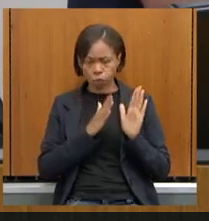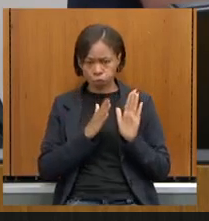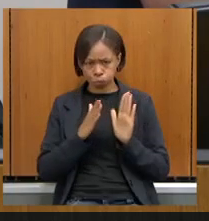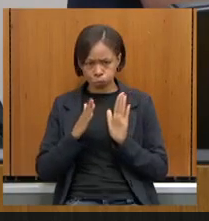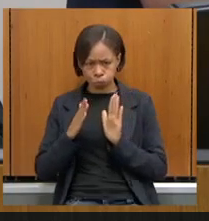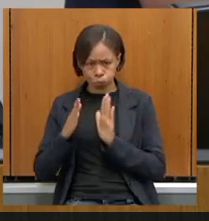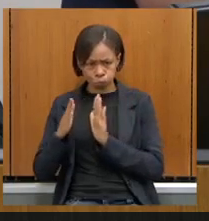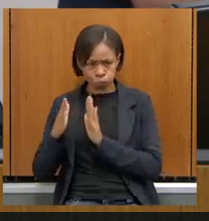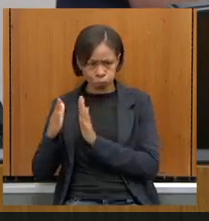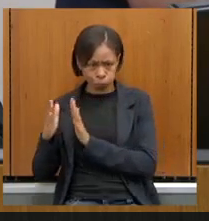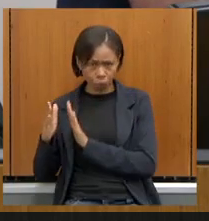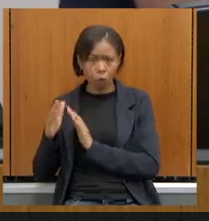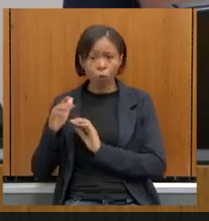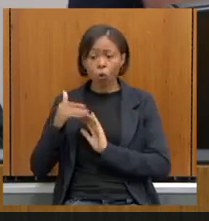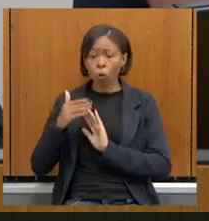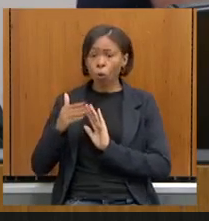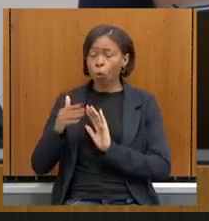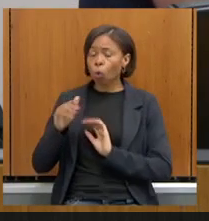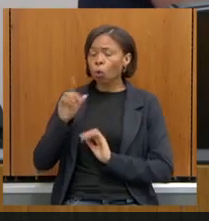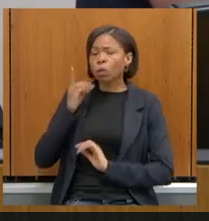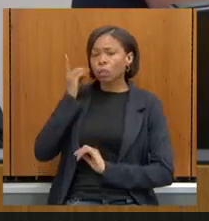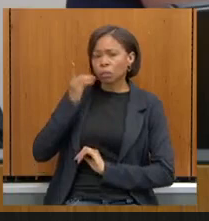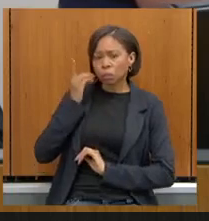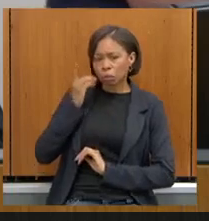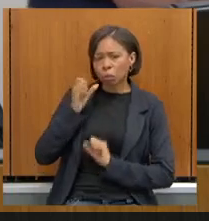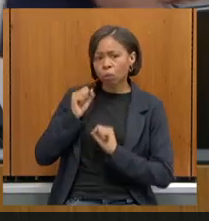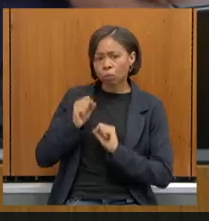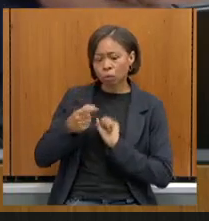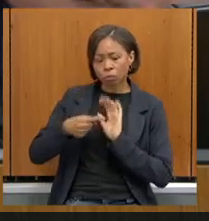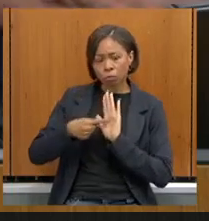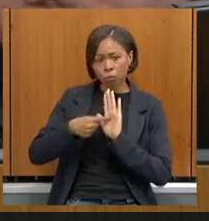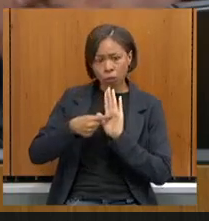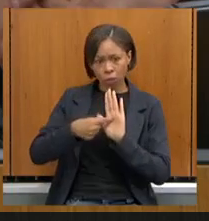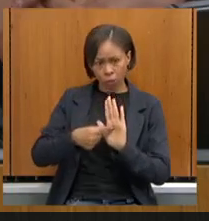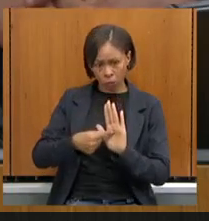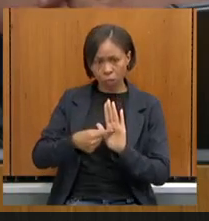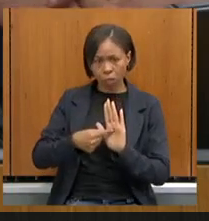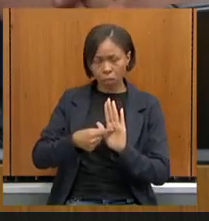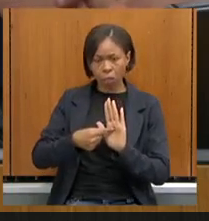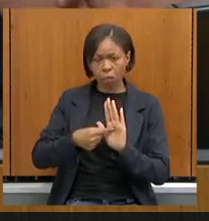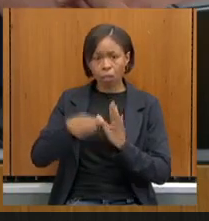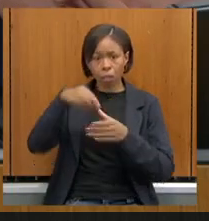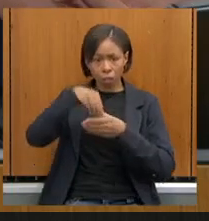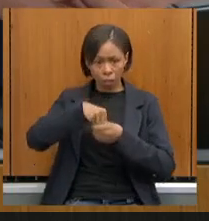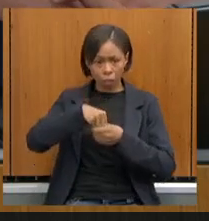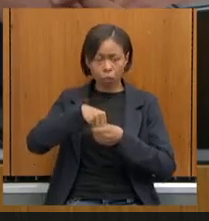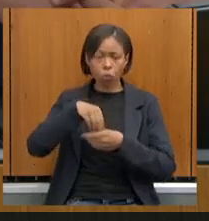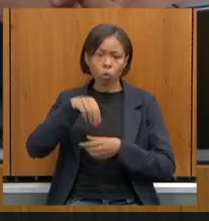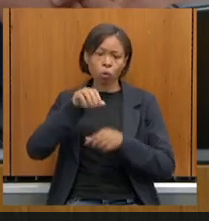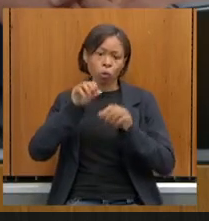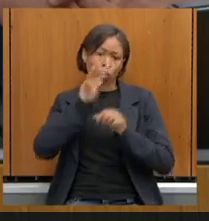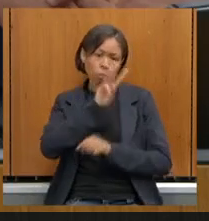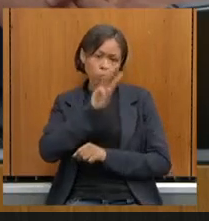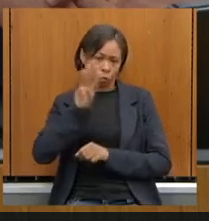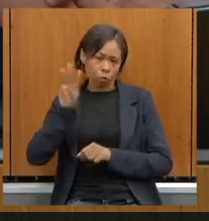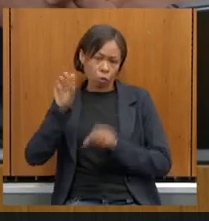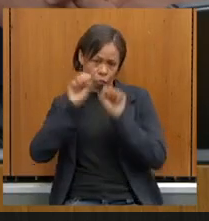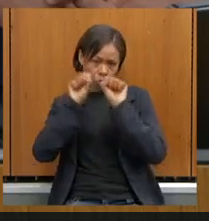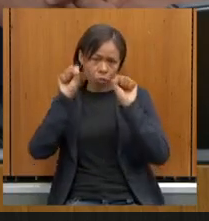e deputados poderão apresentar na comissão de cultura, através da plataforma SILES, ou pessoalmente,